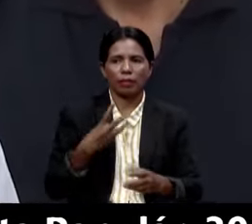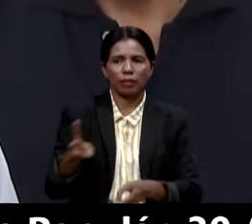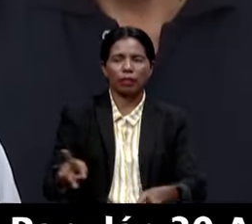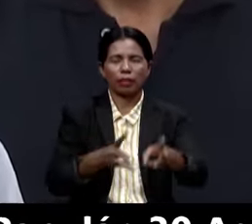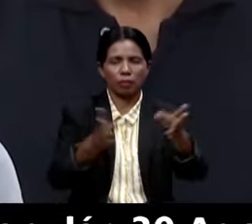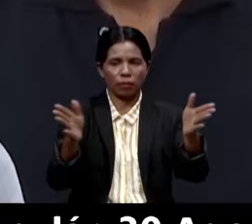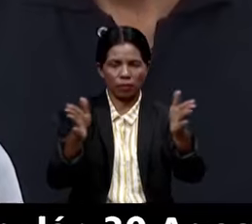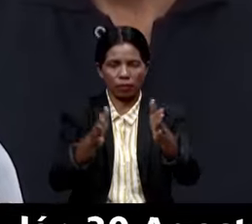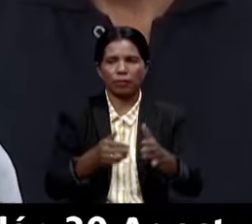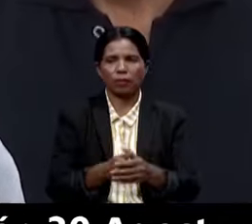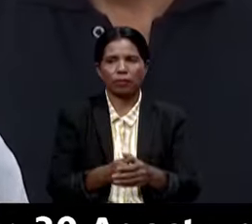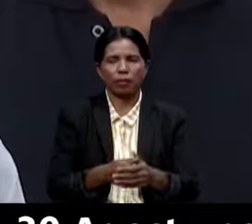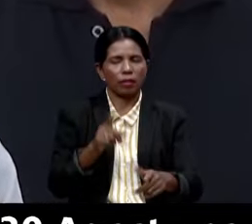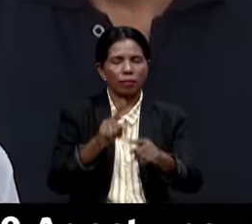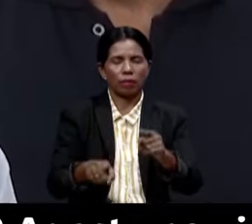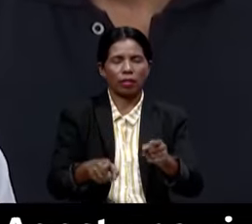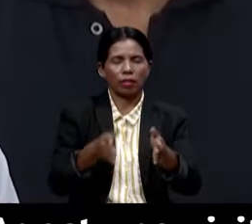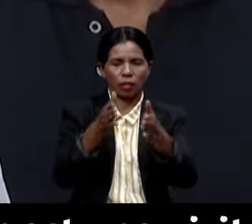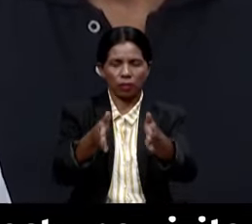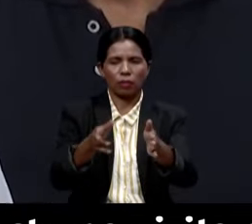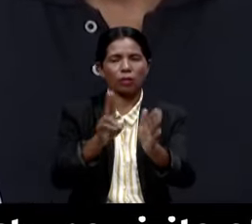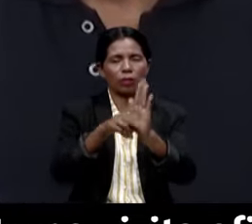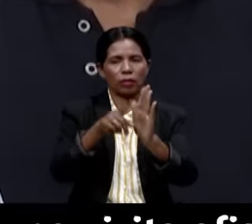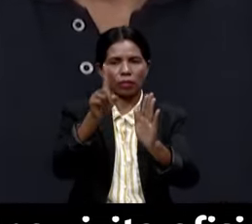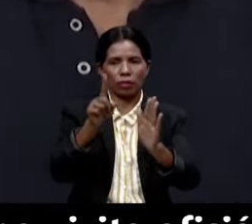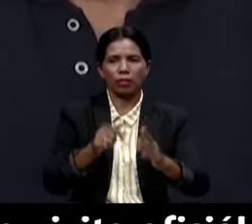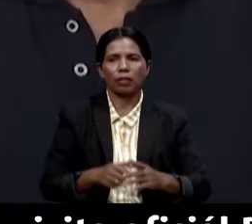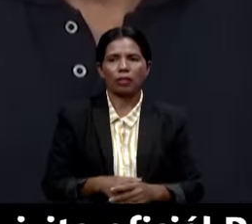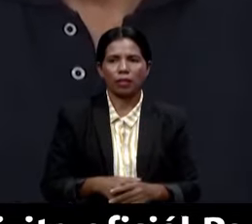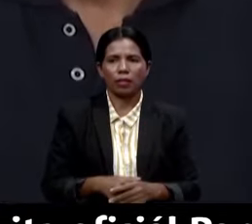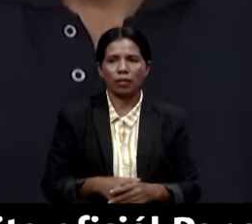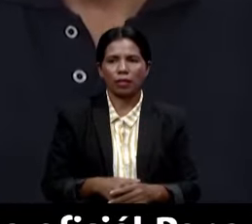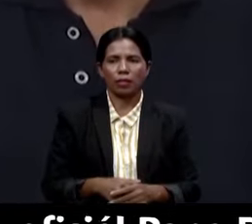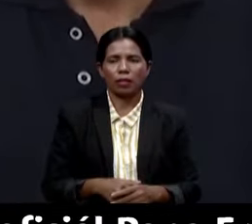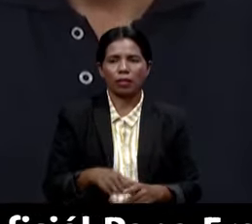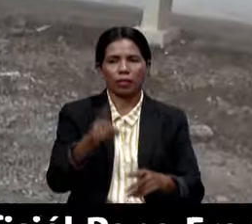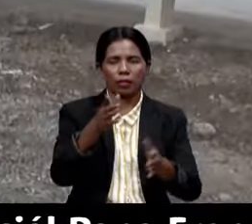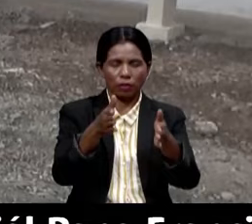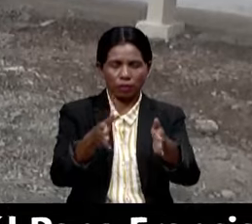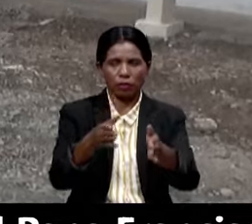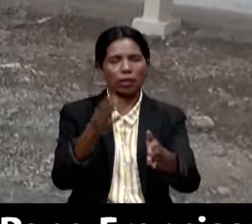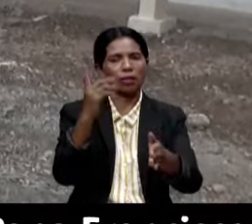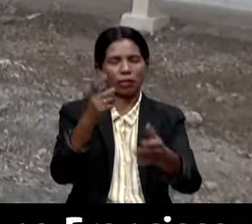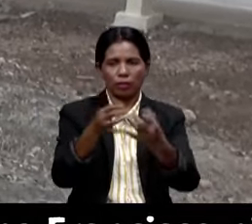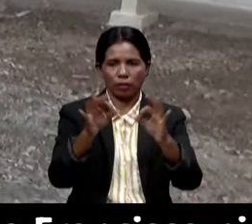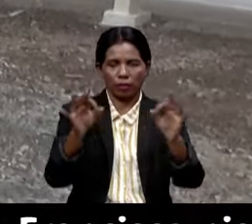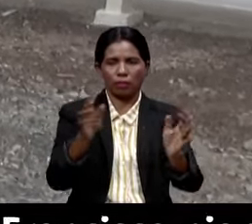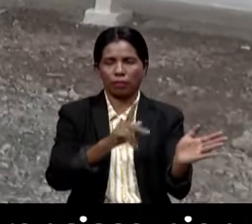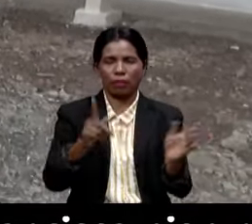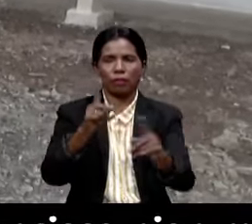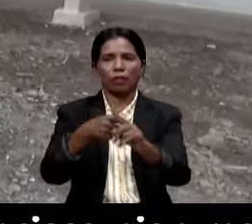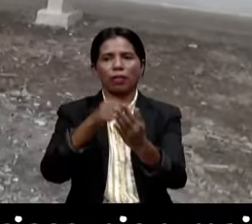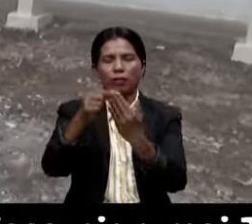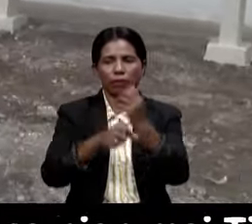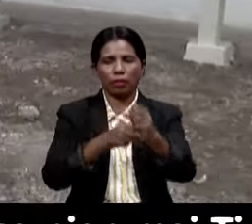então tarei estrada cota, então rebel hakoi ora sanaisa. Pelo menos depois de hakoi tem ida fazer. Tuir plano ia fulan agosto tina